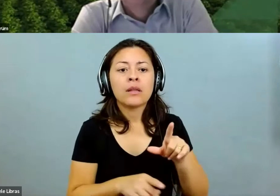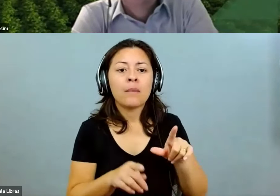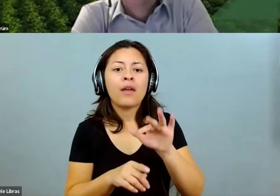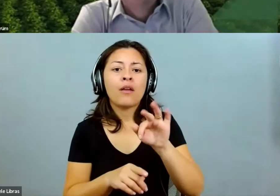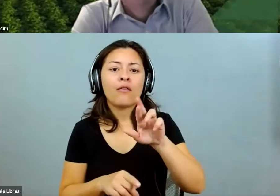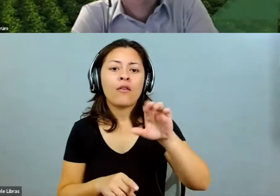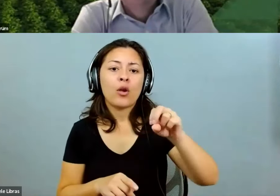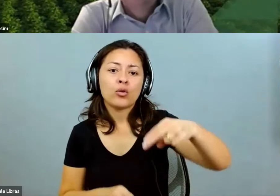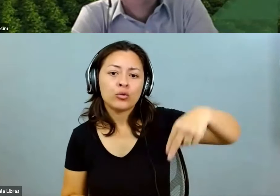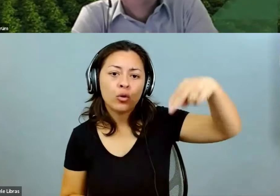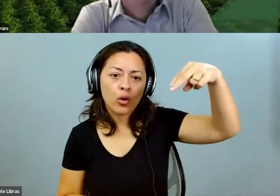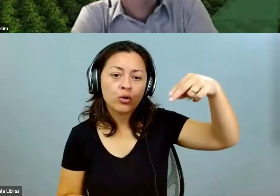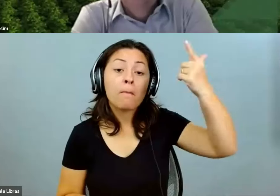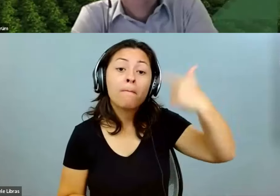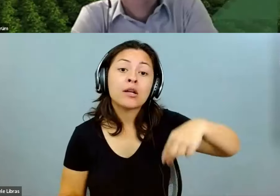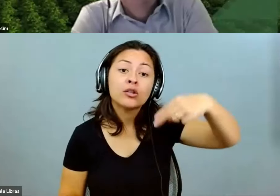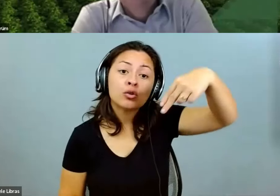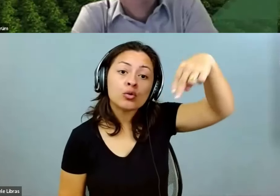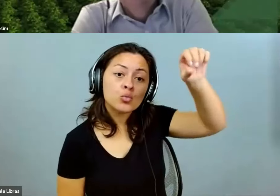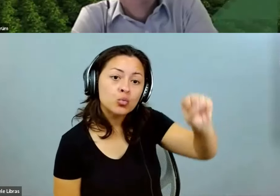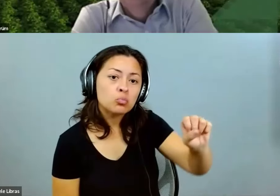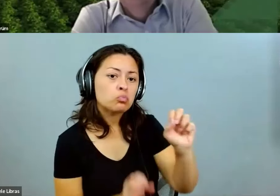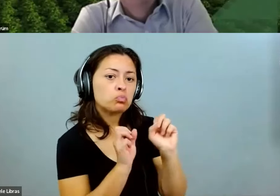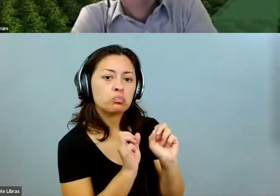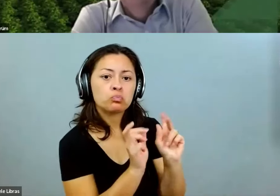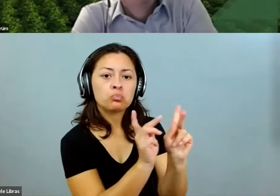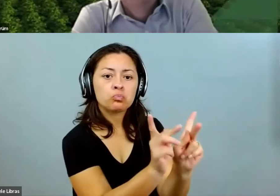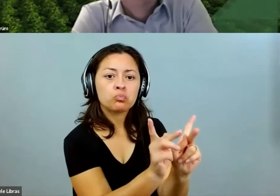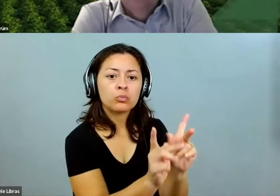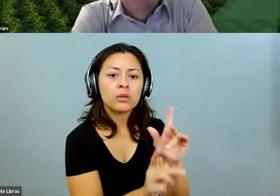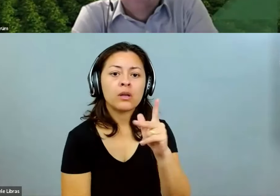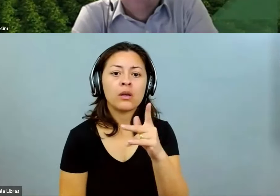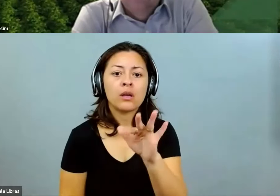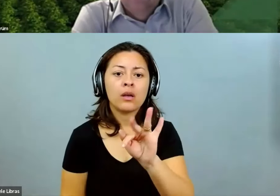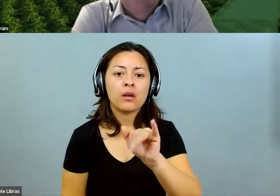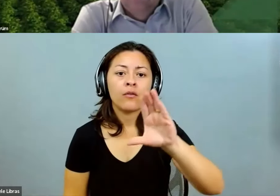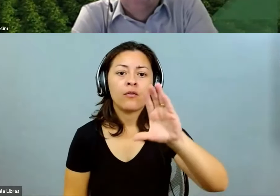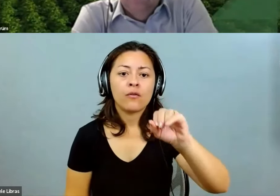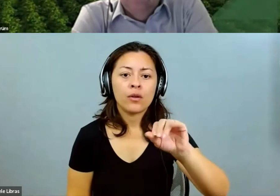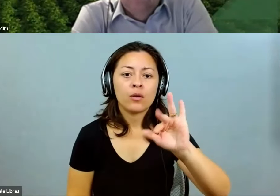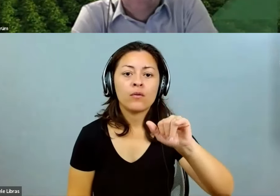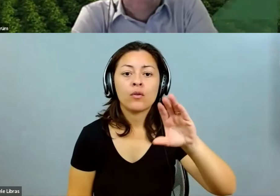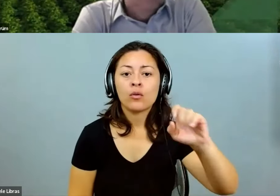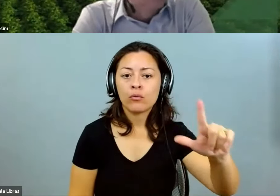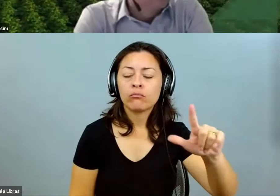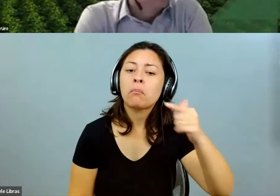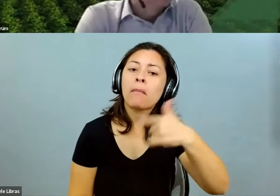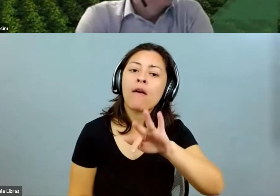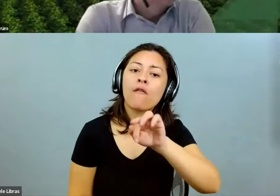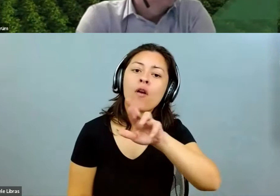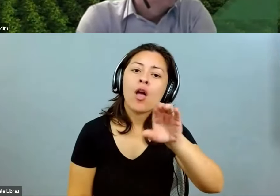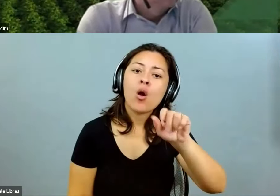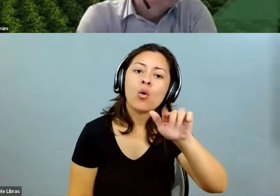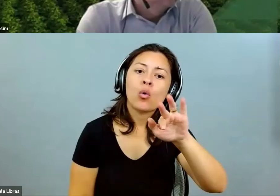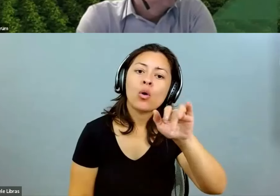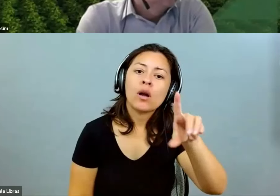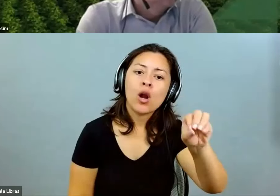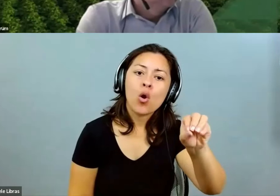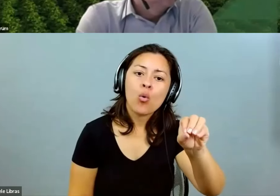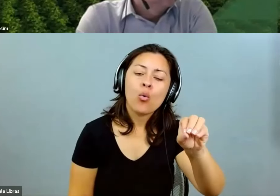a norte suul já tá já tá ok então a fico a fiol e a ferrão feitas vai mudar